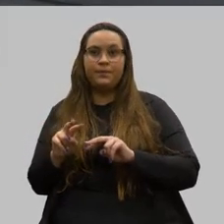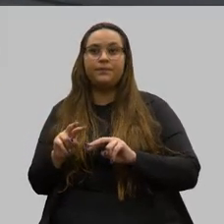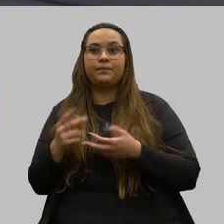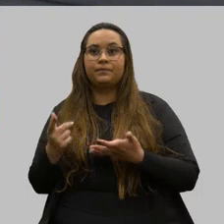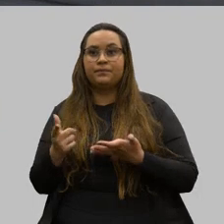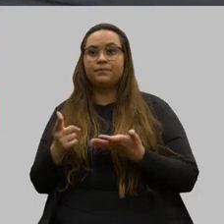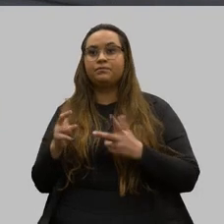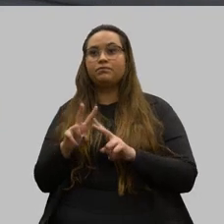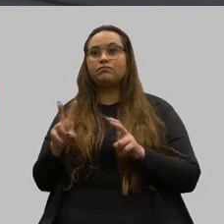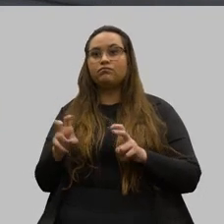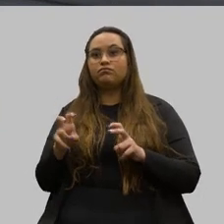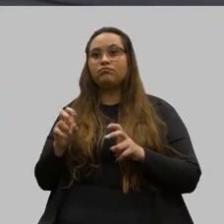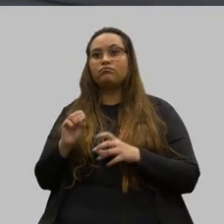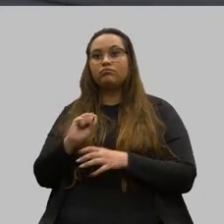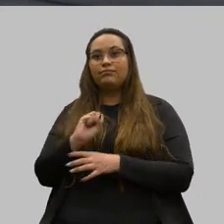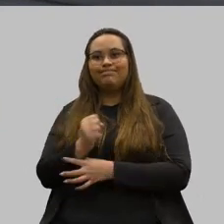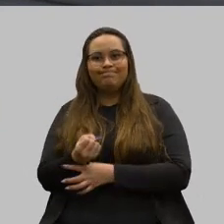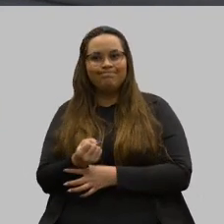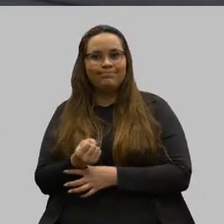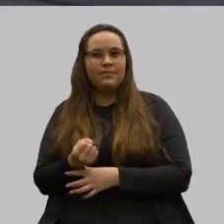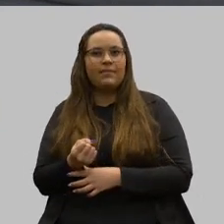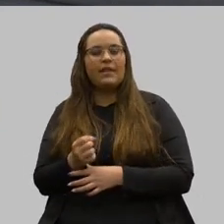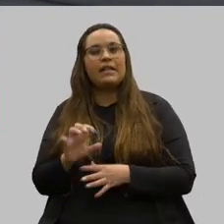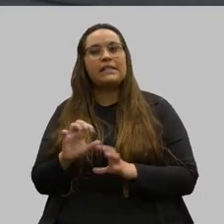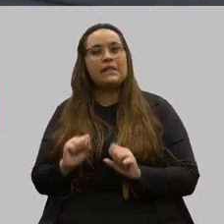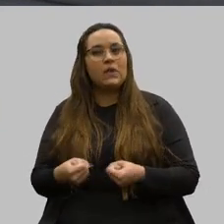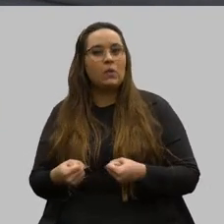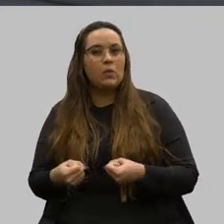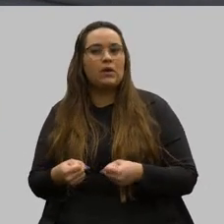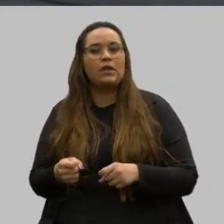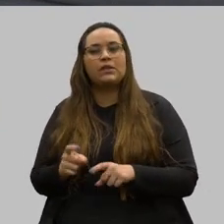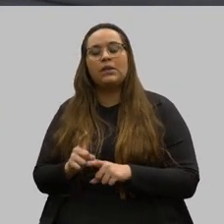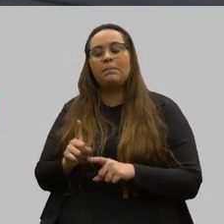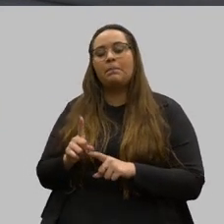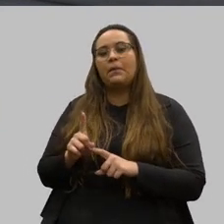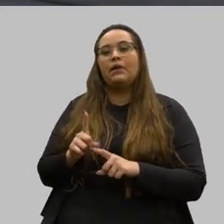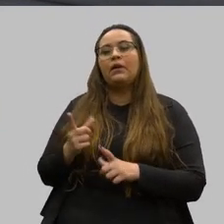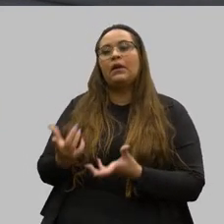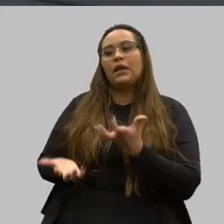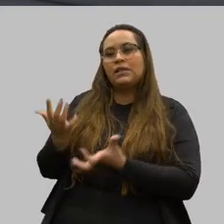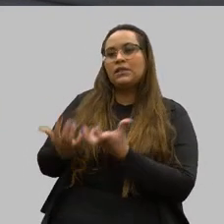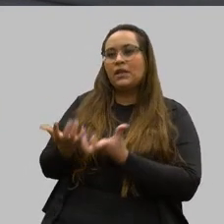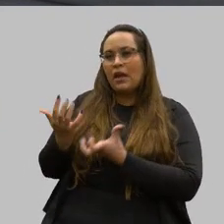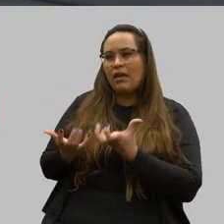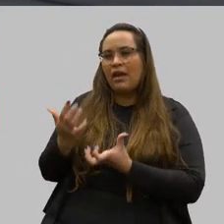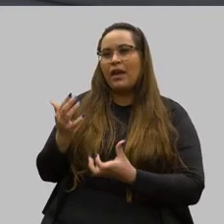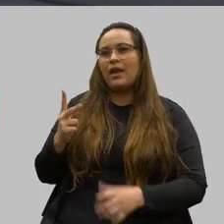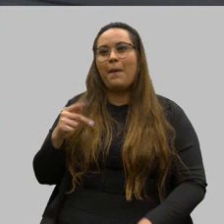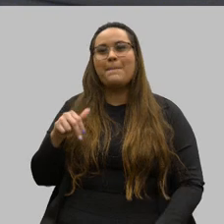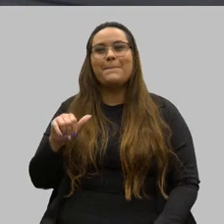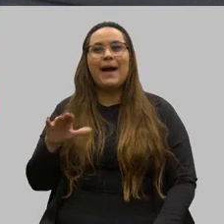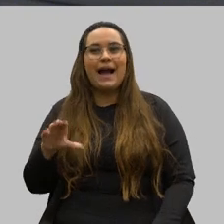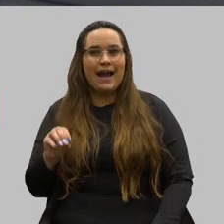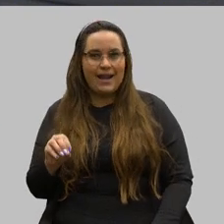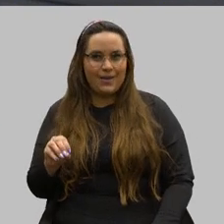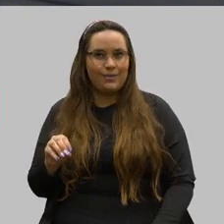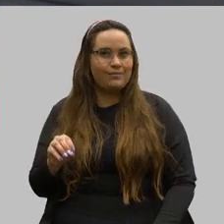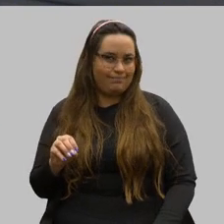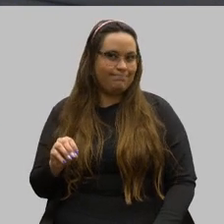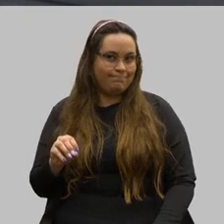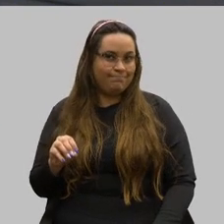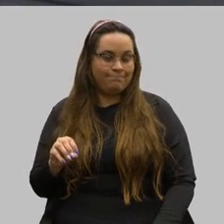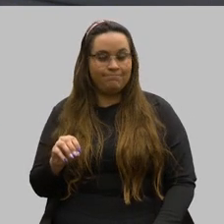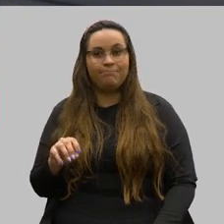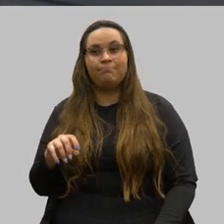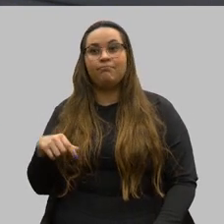Segurança contra incêndio e Pânico Então nós não entramos num aspecto de Engenharia e ali eh o laudo que nós